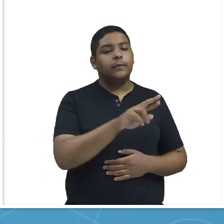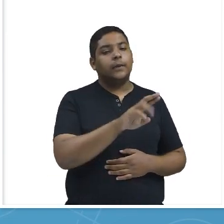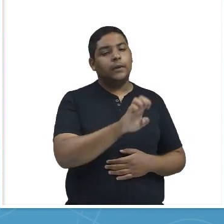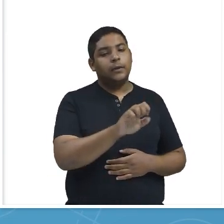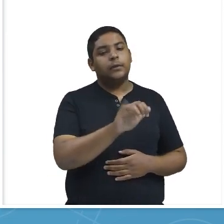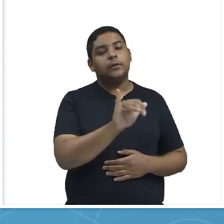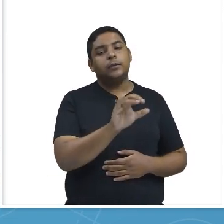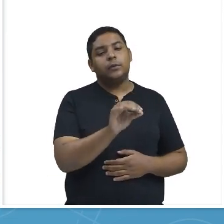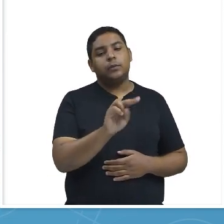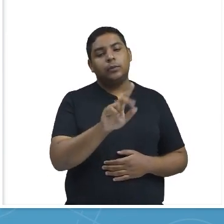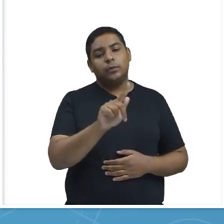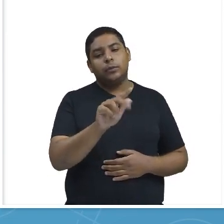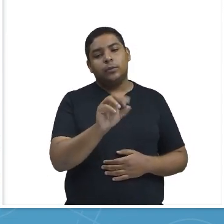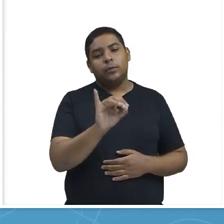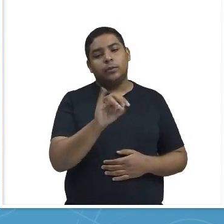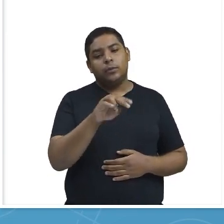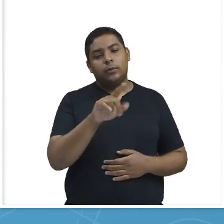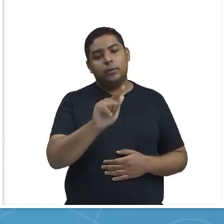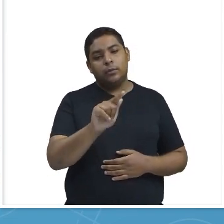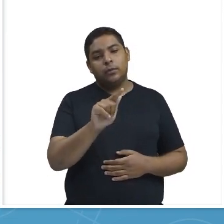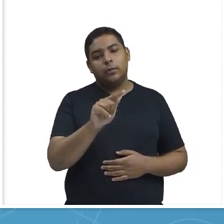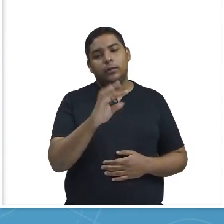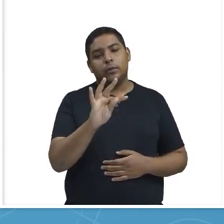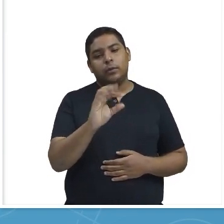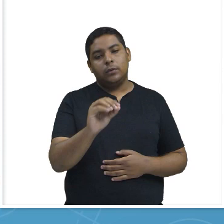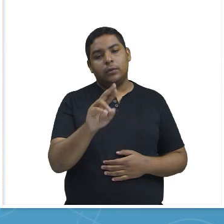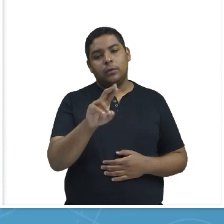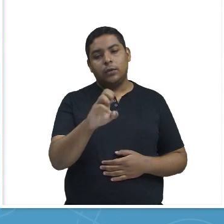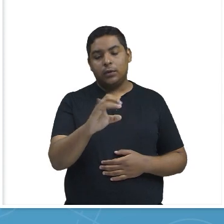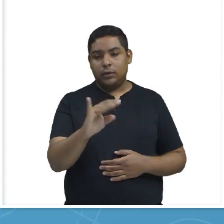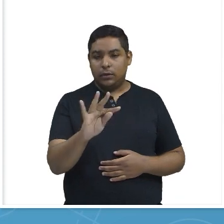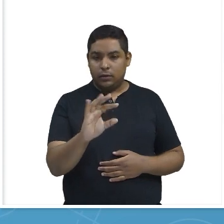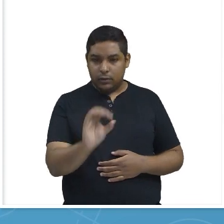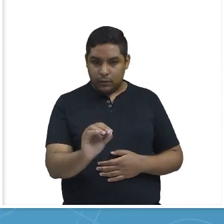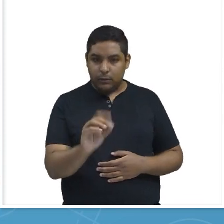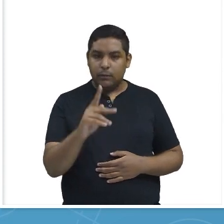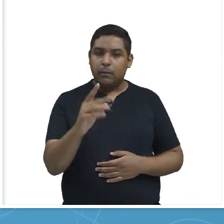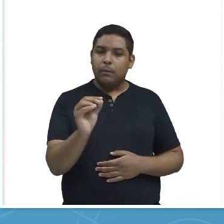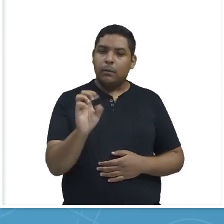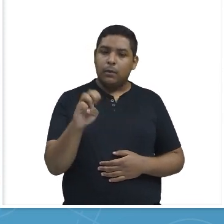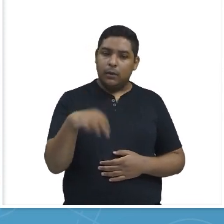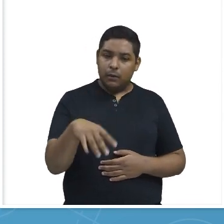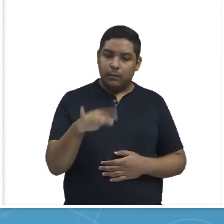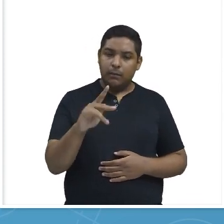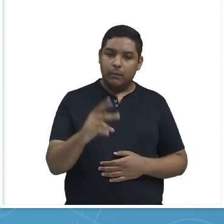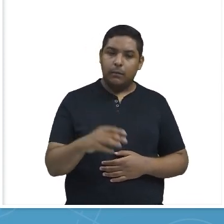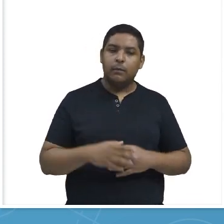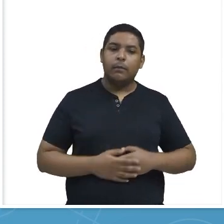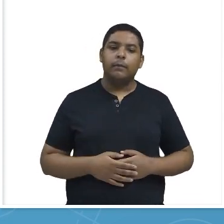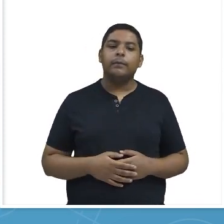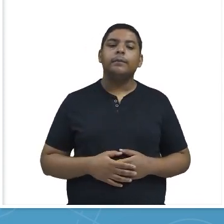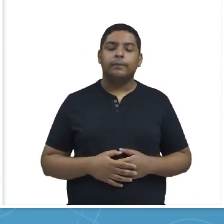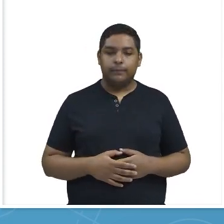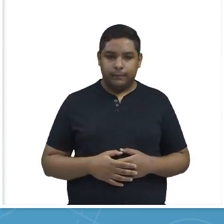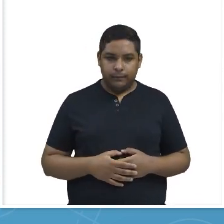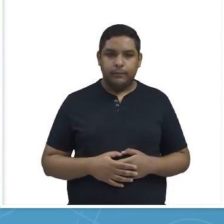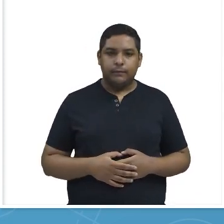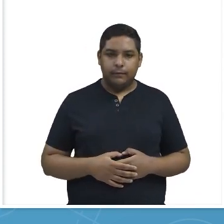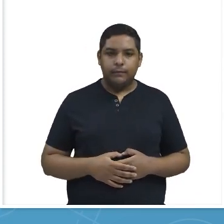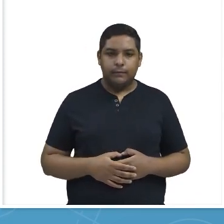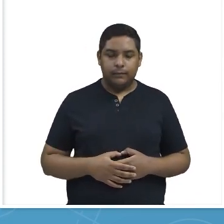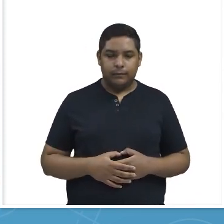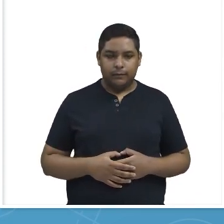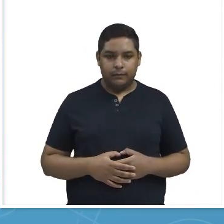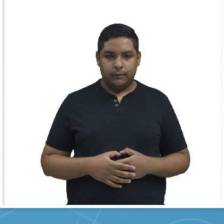aí nesta ordem? Observem. Primeiro, iniciando a nossa pergunta, o verbo to be, que é o are, concordando com o sujeito, que é